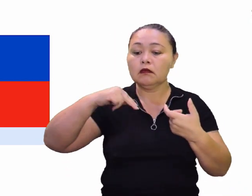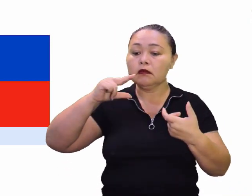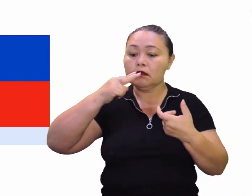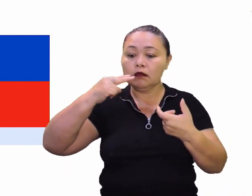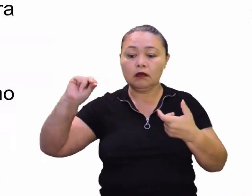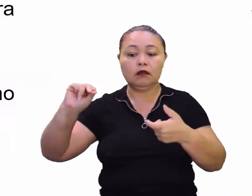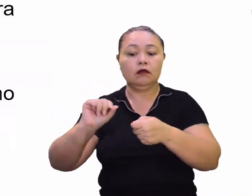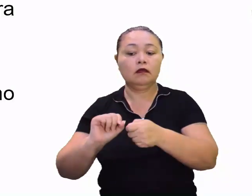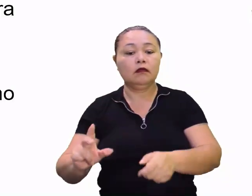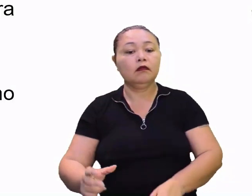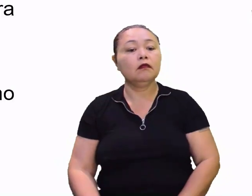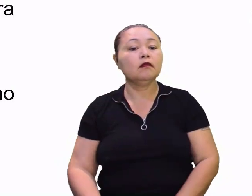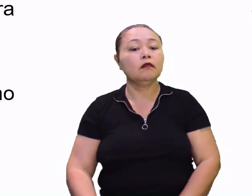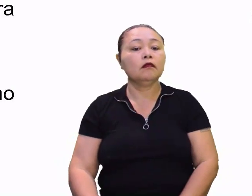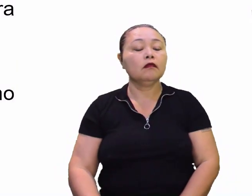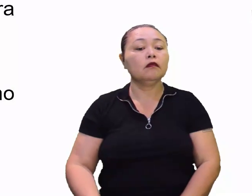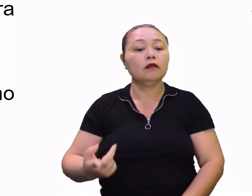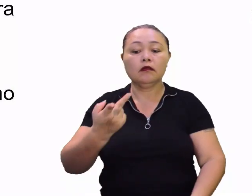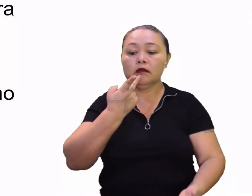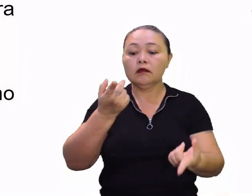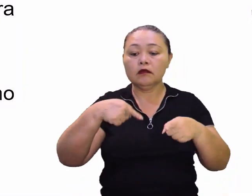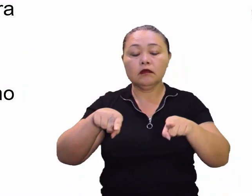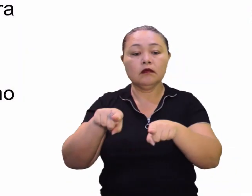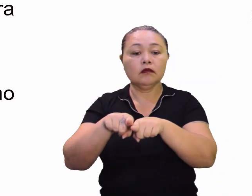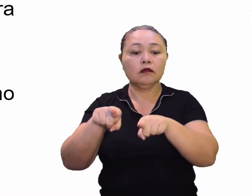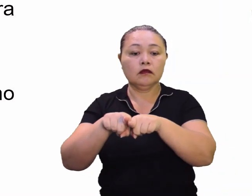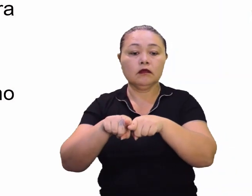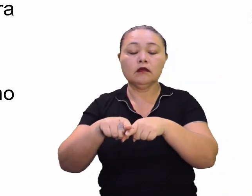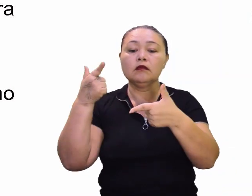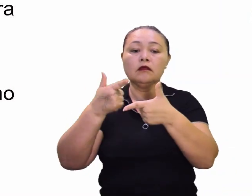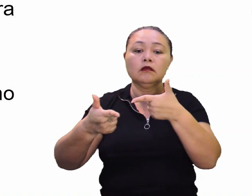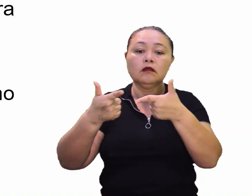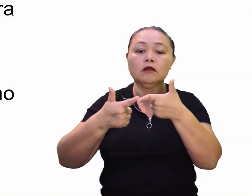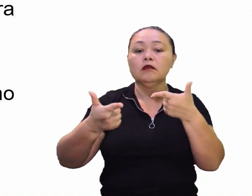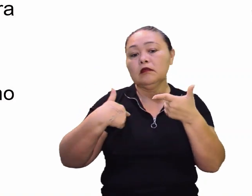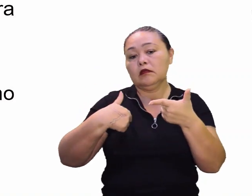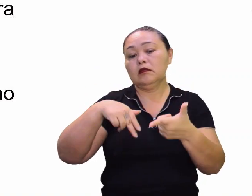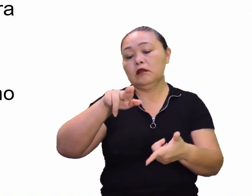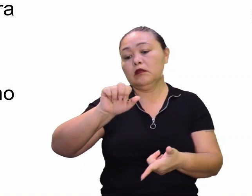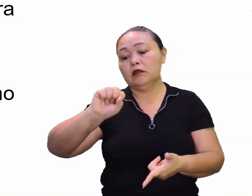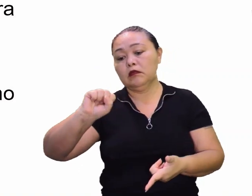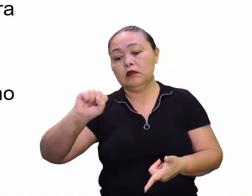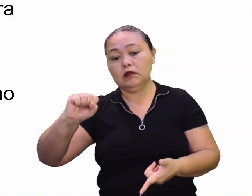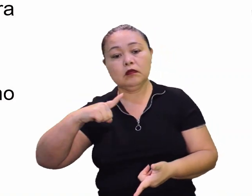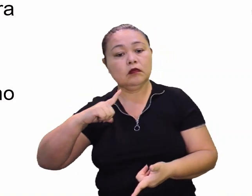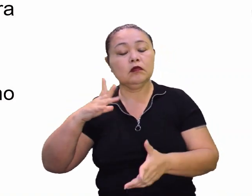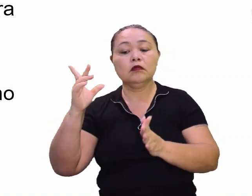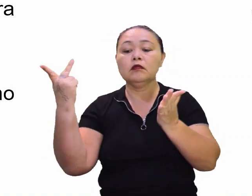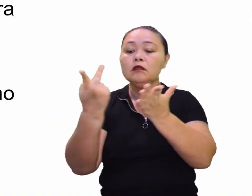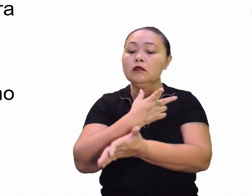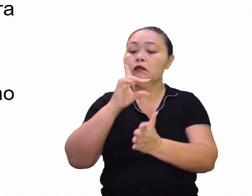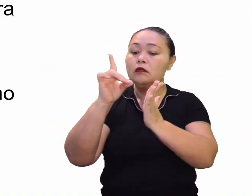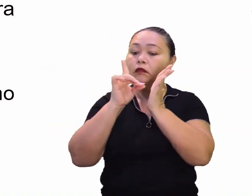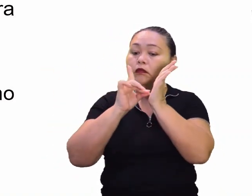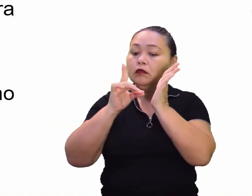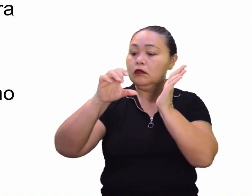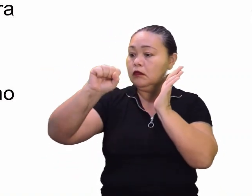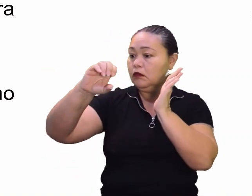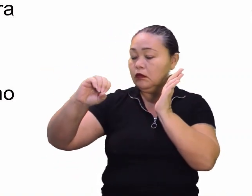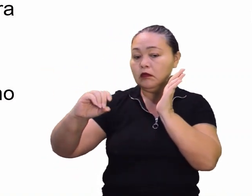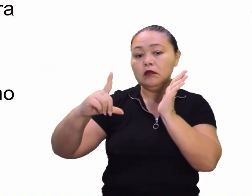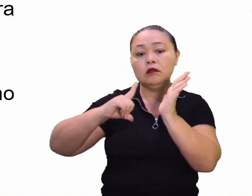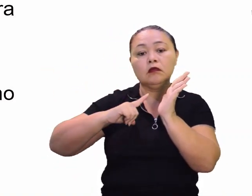Muito bem. Falamos também sobre a crise da URSS, que aconteceu aí na década de 80,